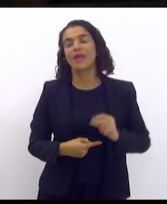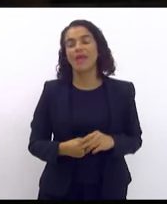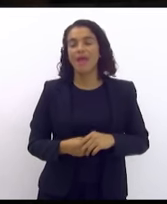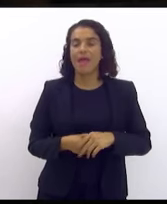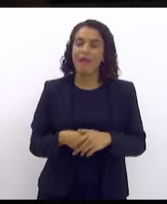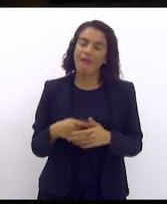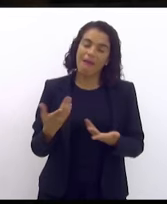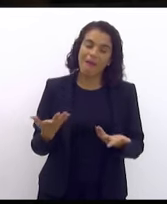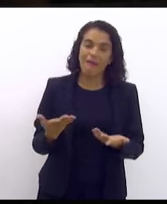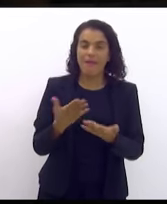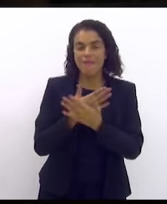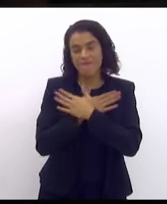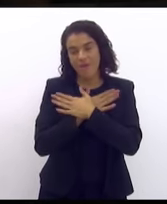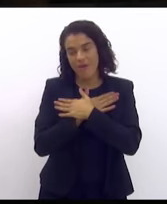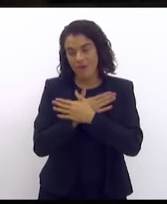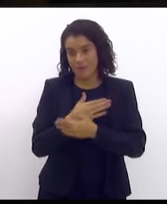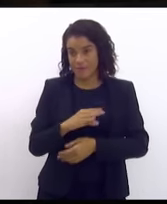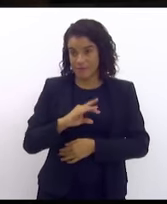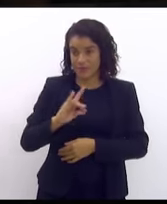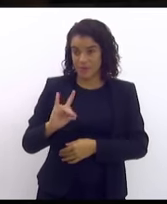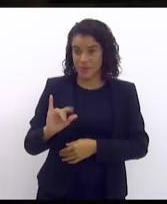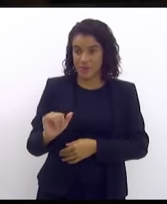facultativo dia